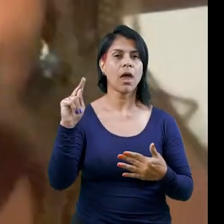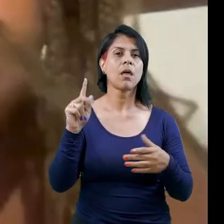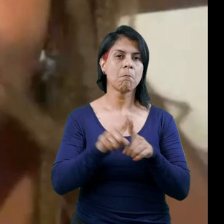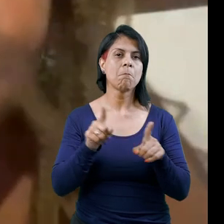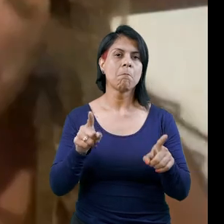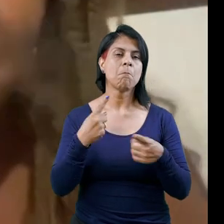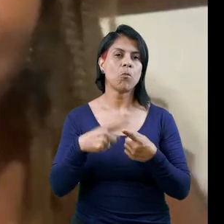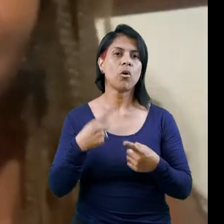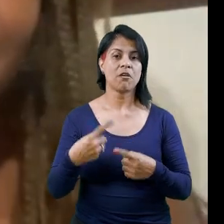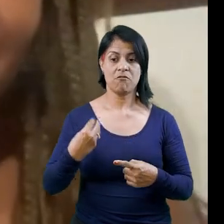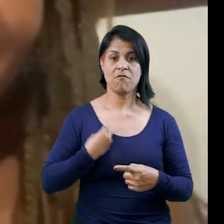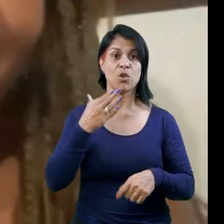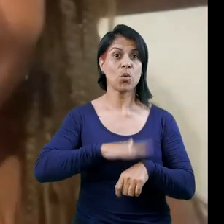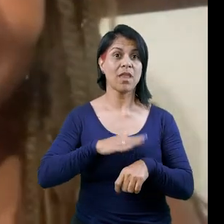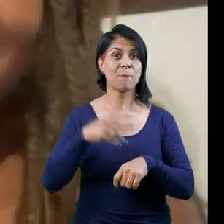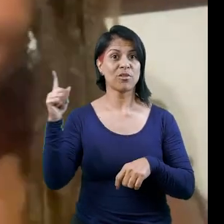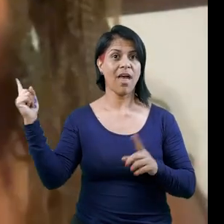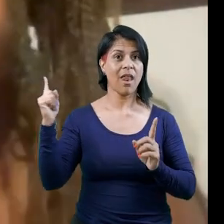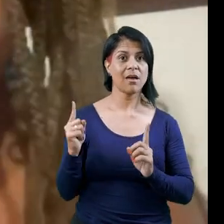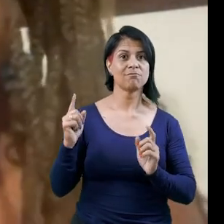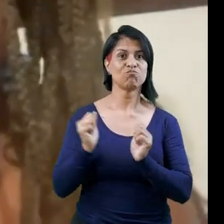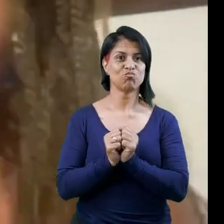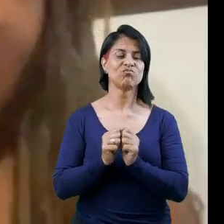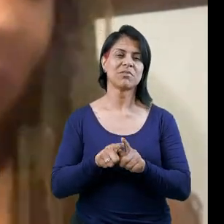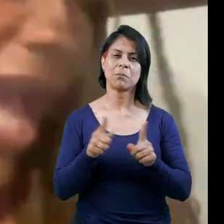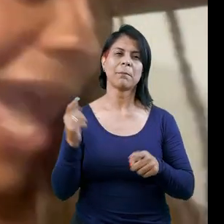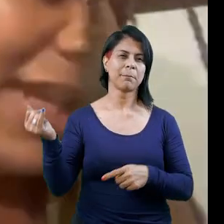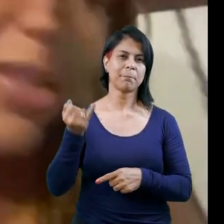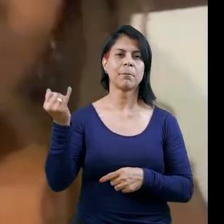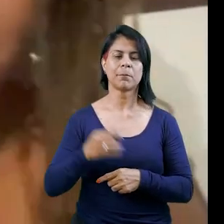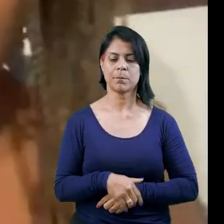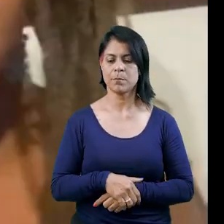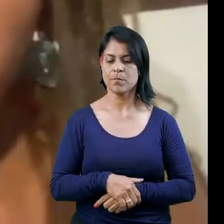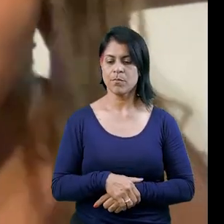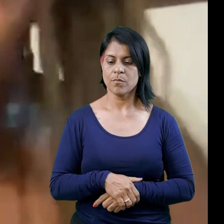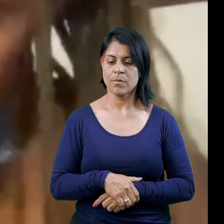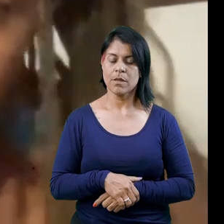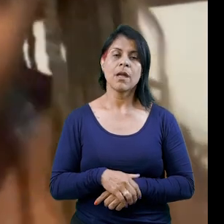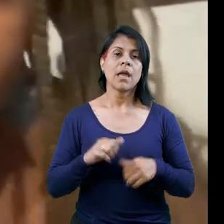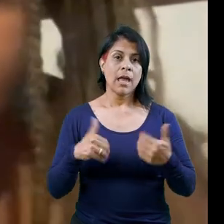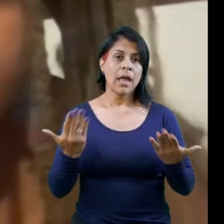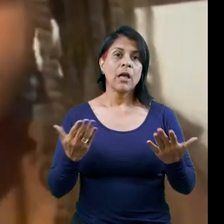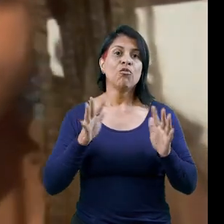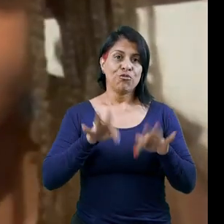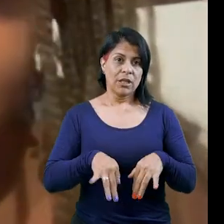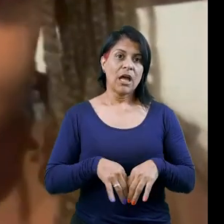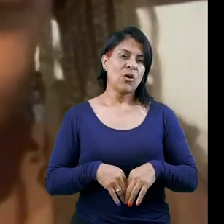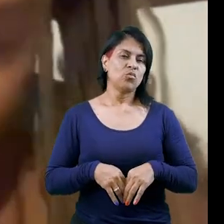viver no mesmo tempo que ela. E é isso, gente, assim,